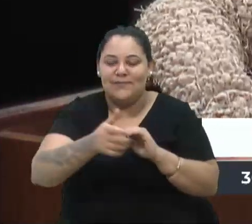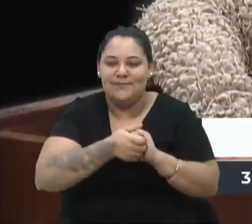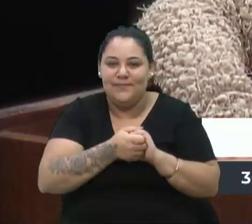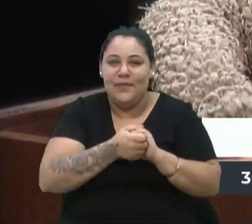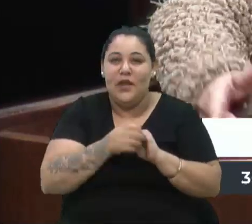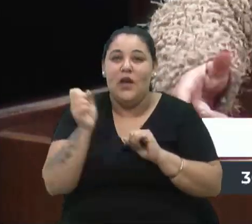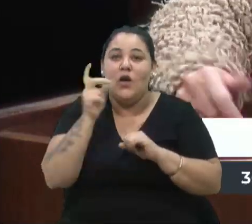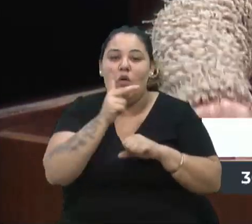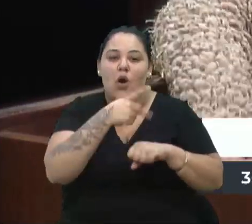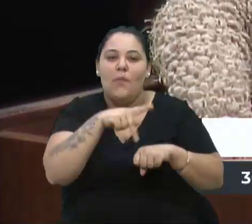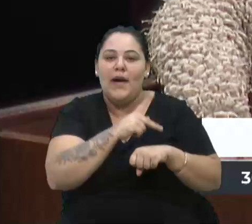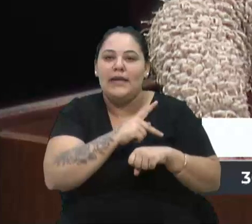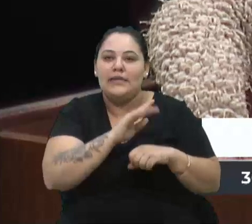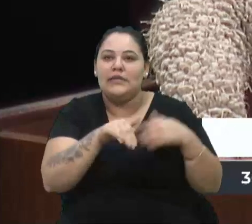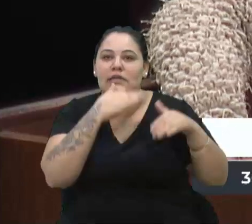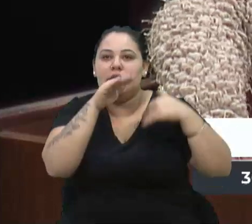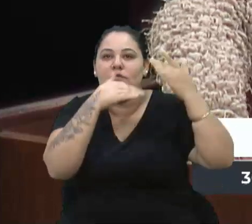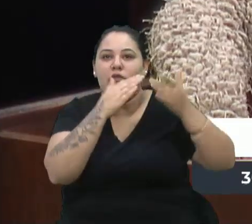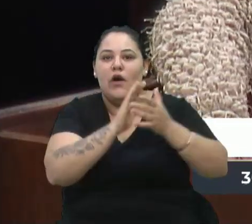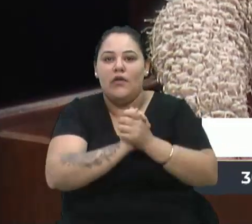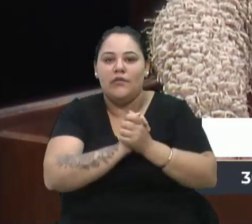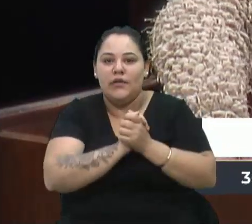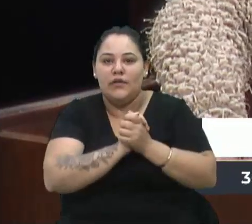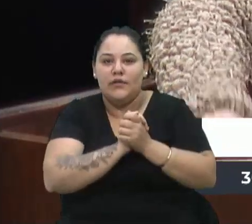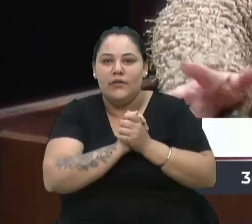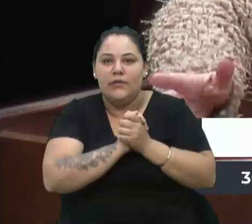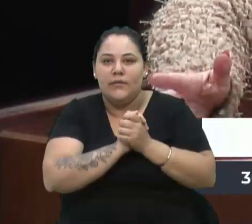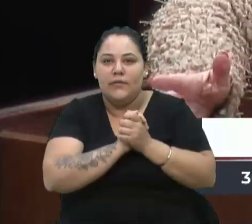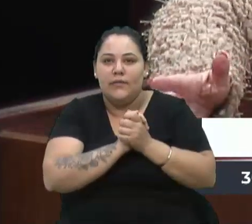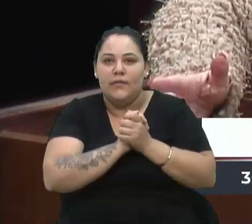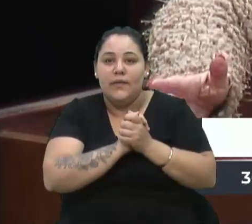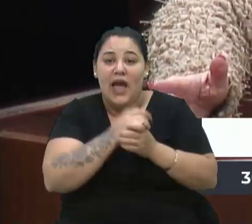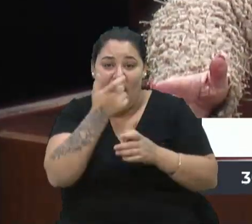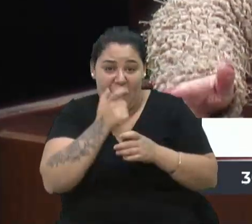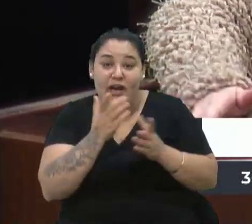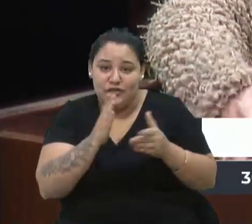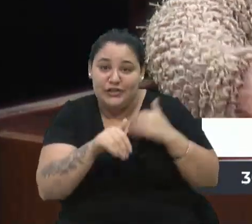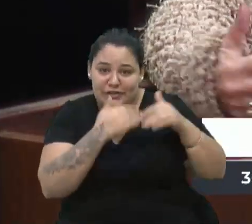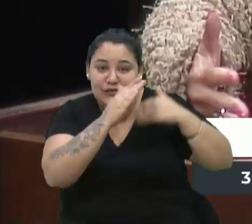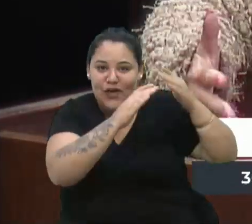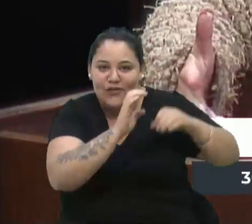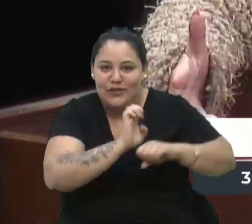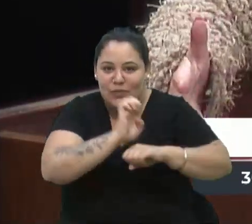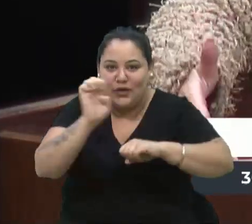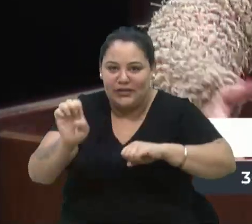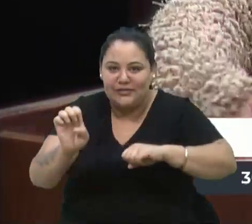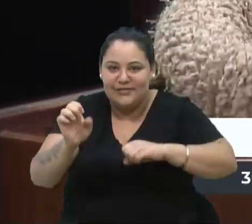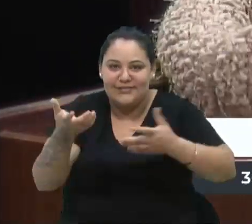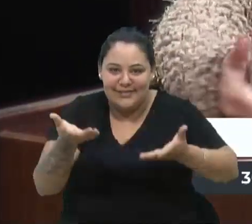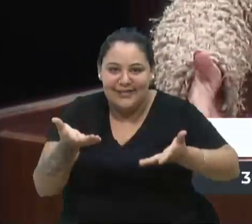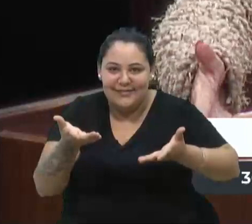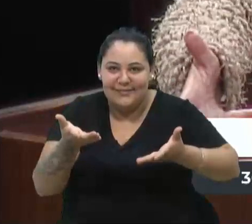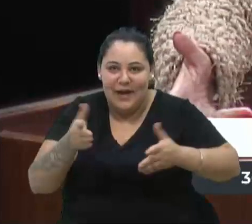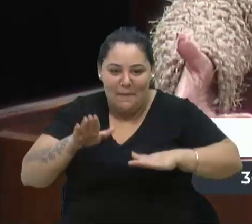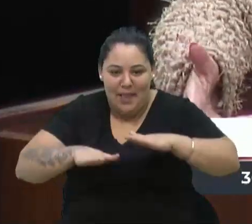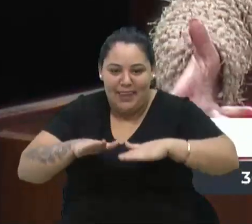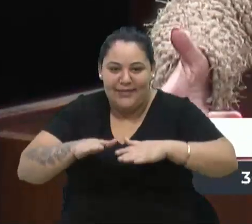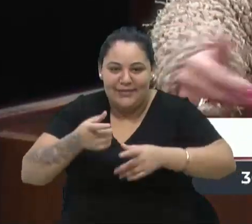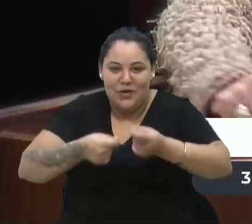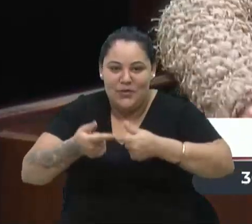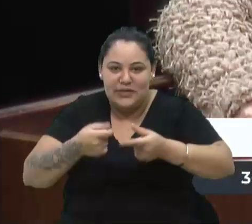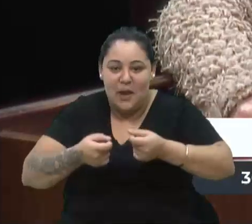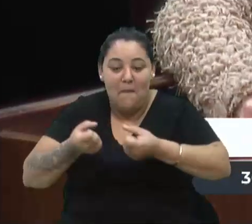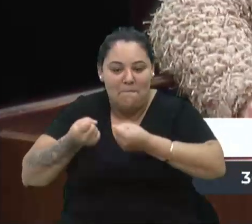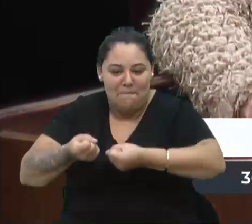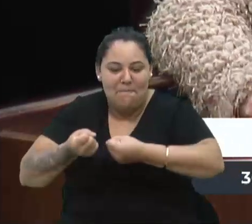país que cresce? O país cresce ou não cresce exportando? Acho que cresce, né? A balança comercial, ela pesa mais